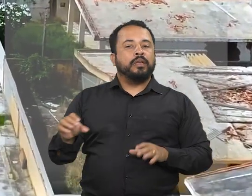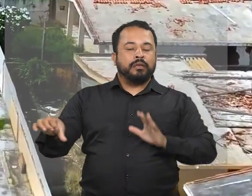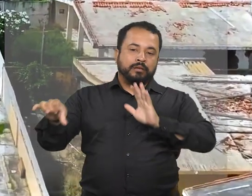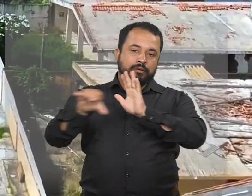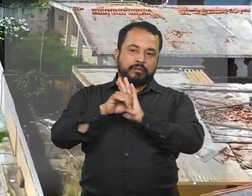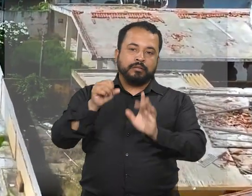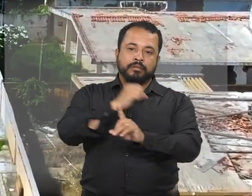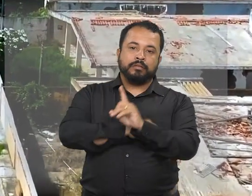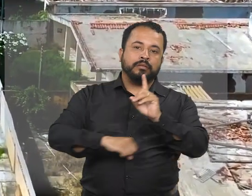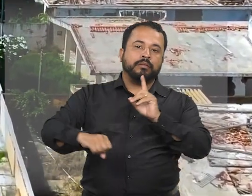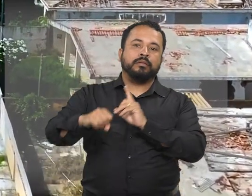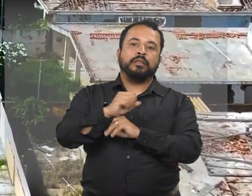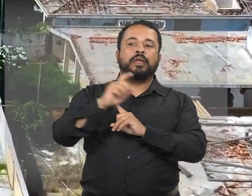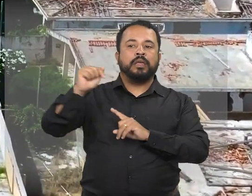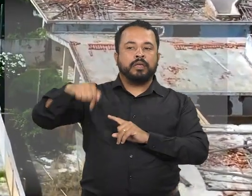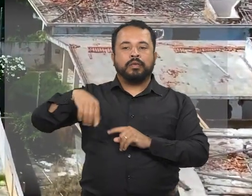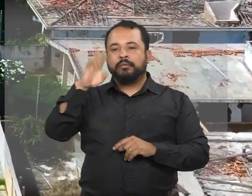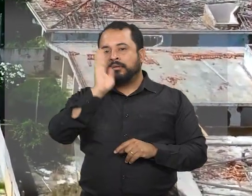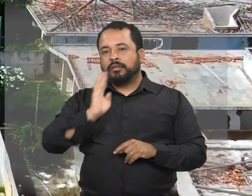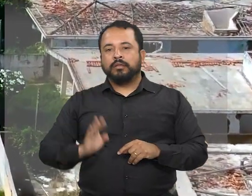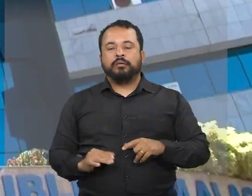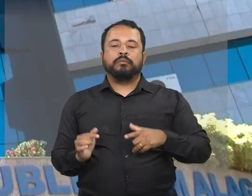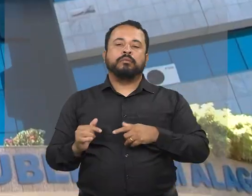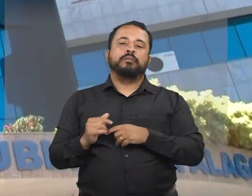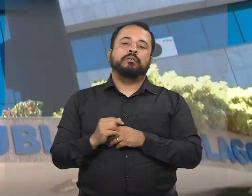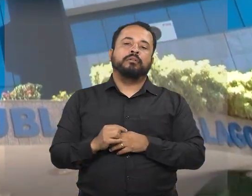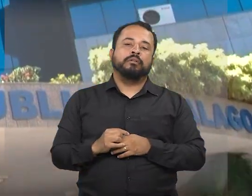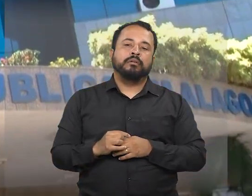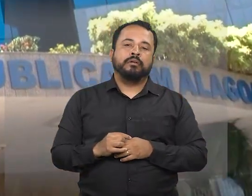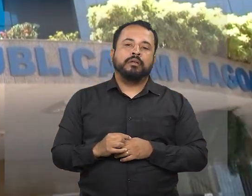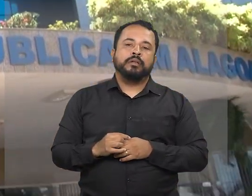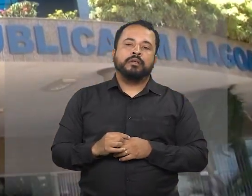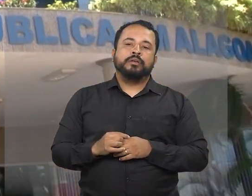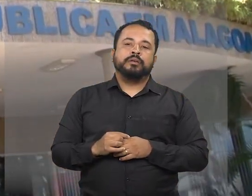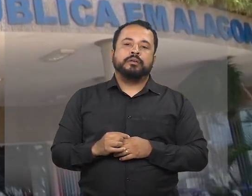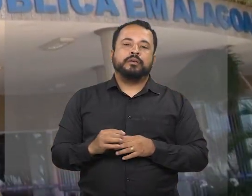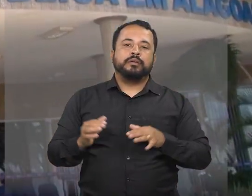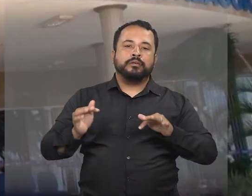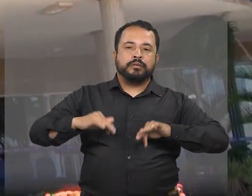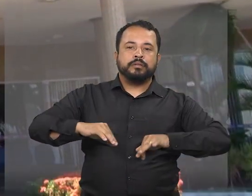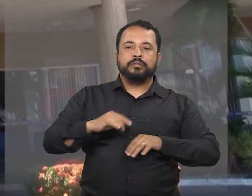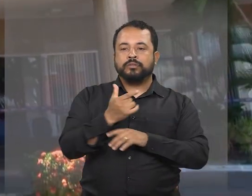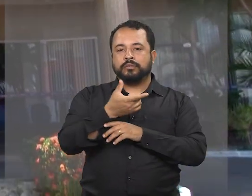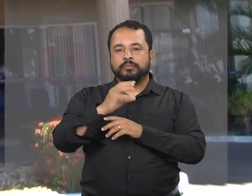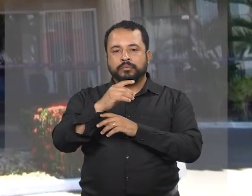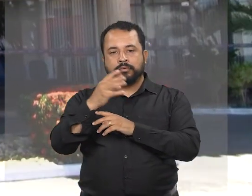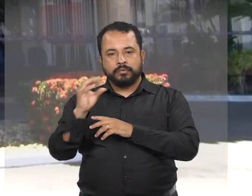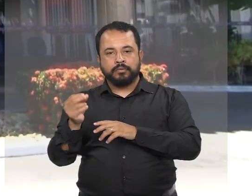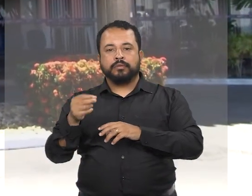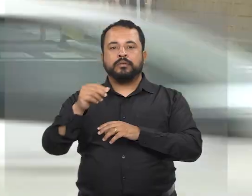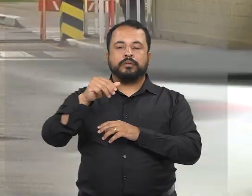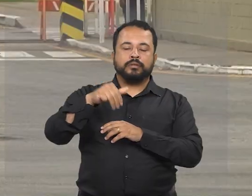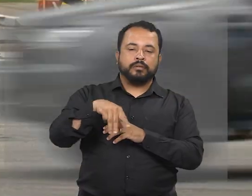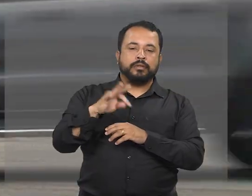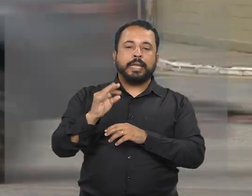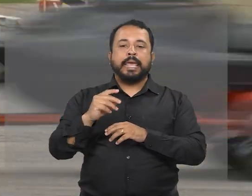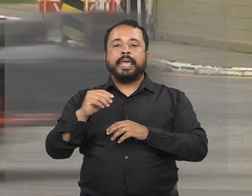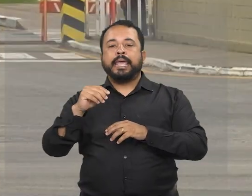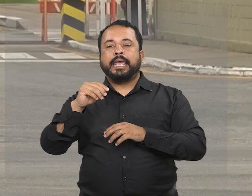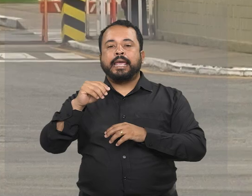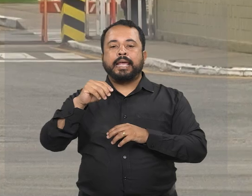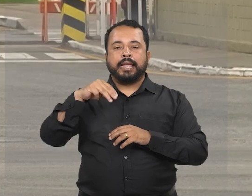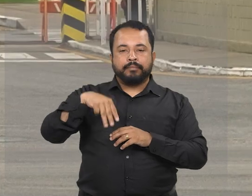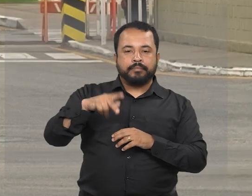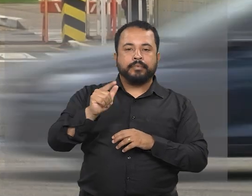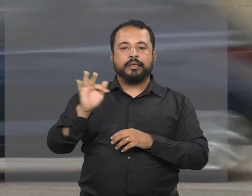maior crime socioambiental em andamento no Brasil. No fim de 2020, com o Ministério Público do Estado de Alagoas, o MPF